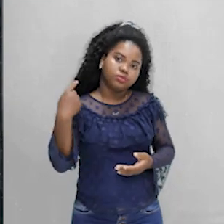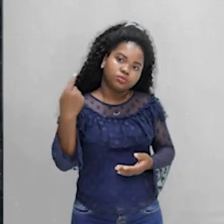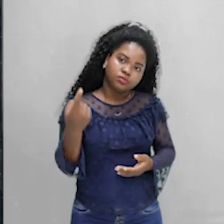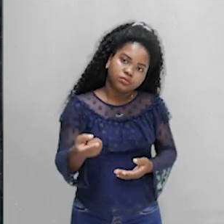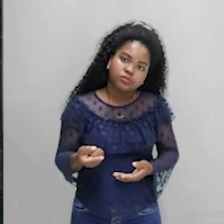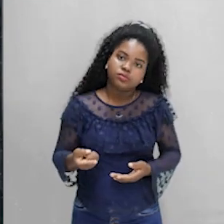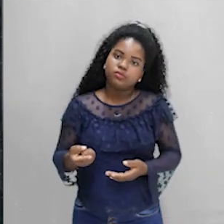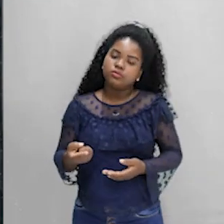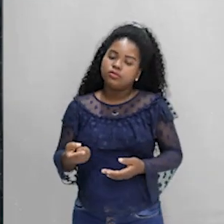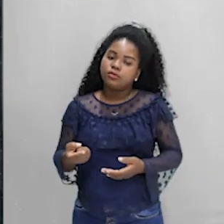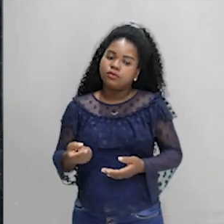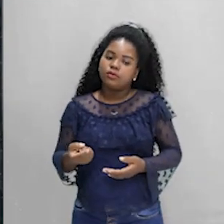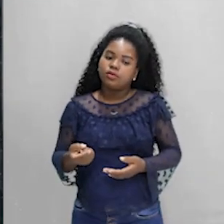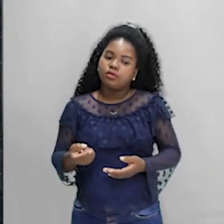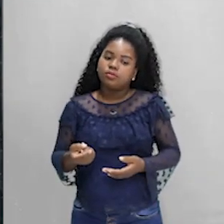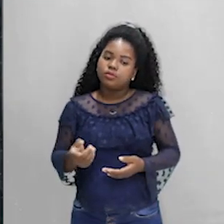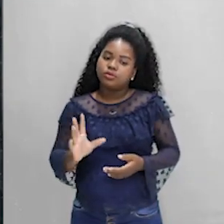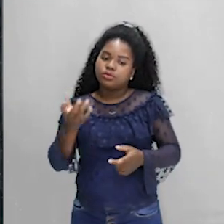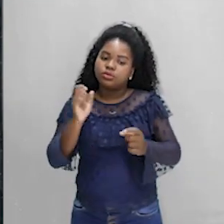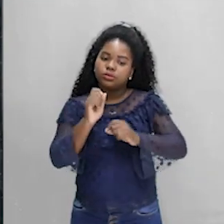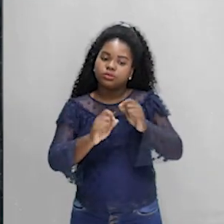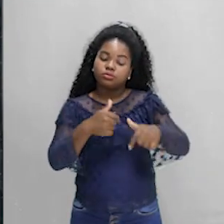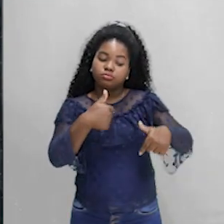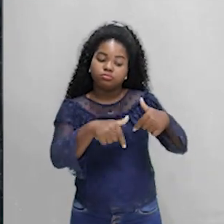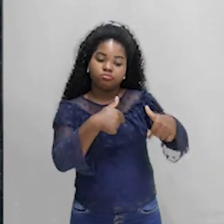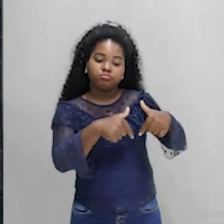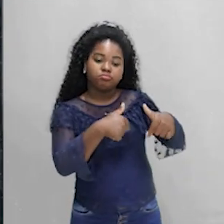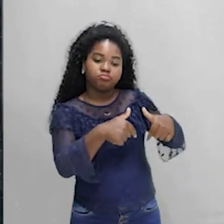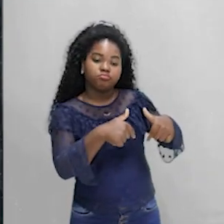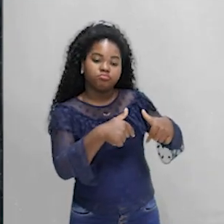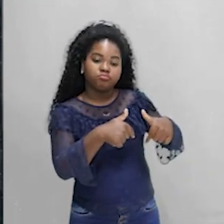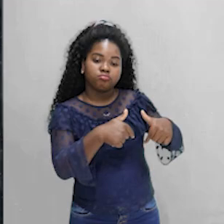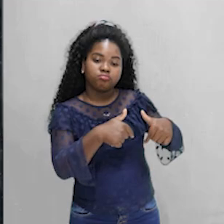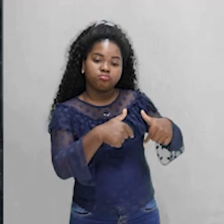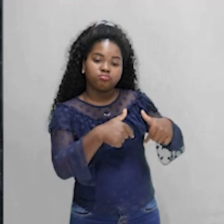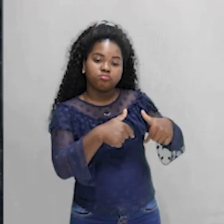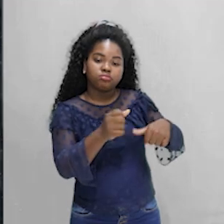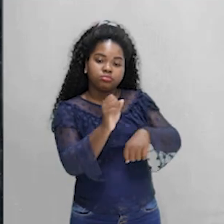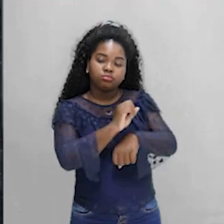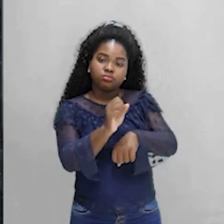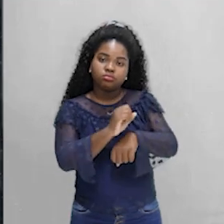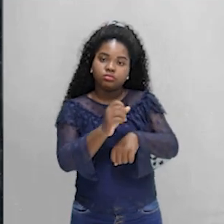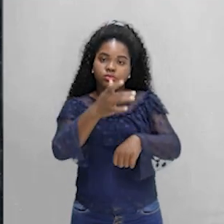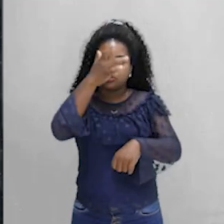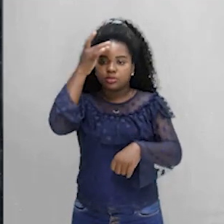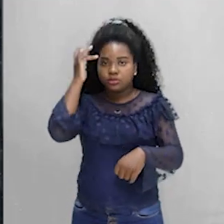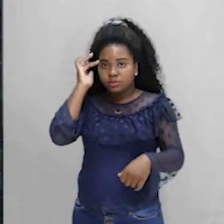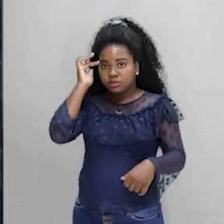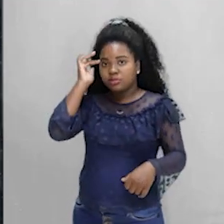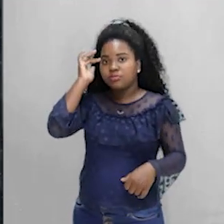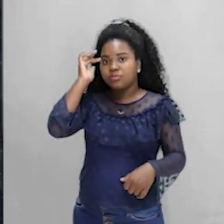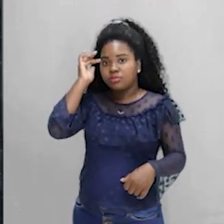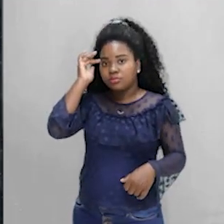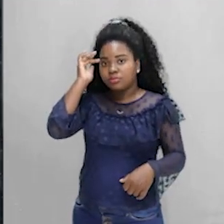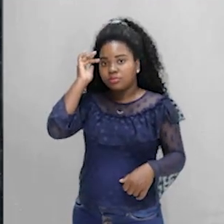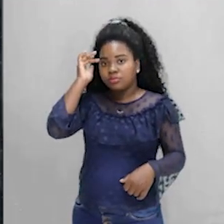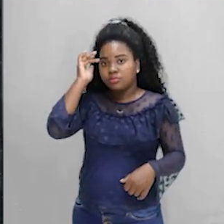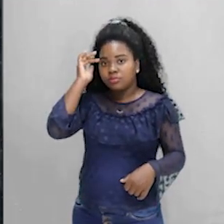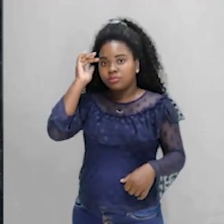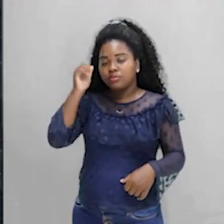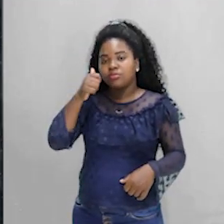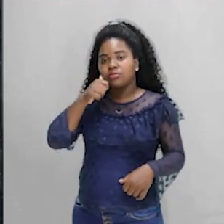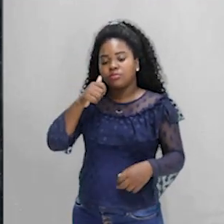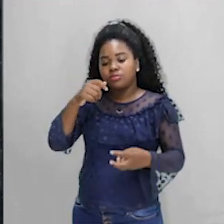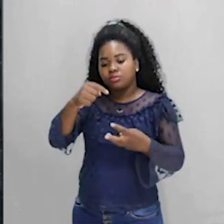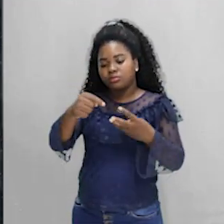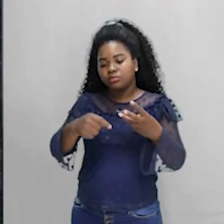ele resolve trabalhar e a pessoa que está querendo entrar no carro usa a mesma frase,